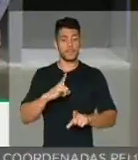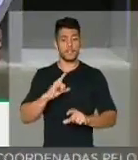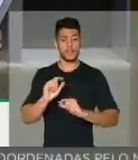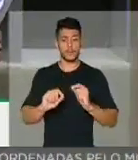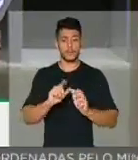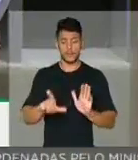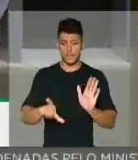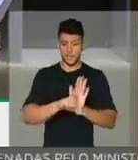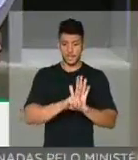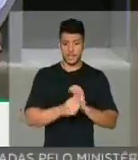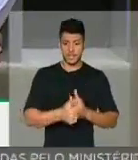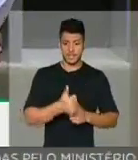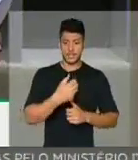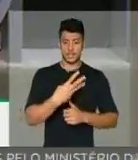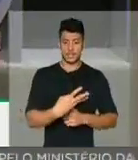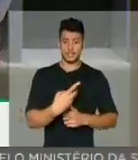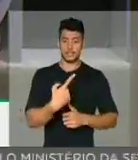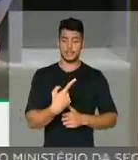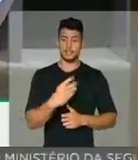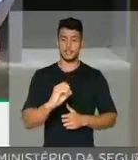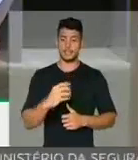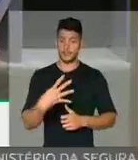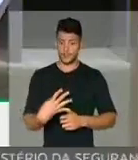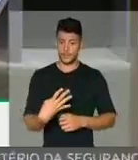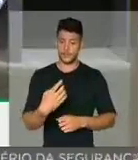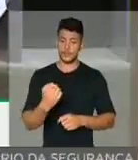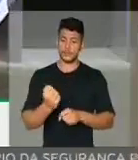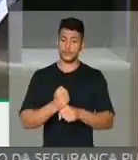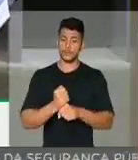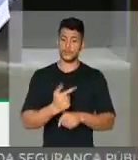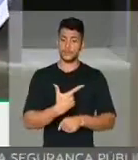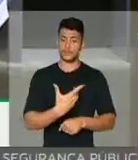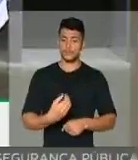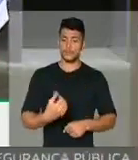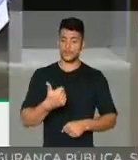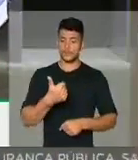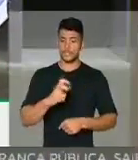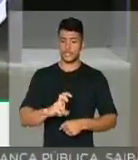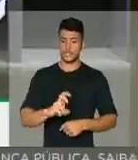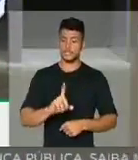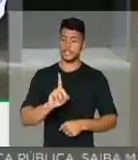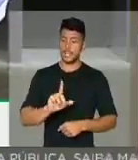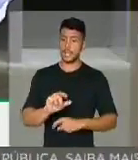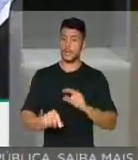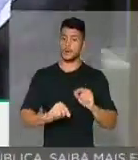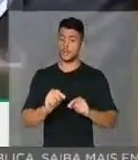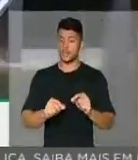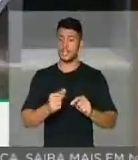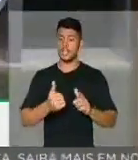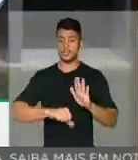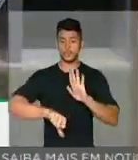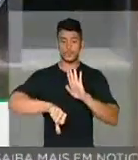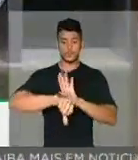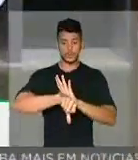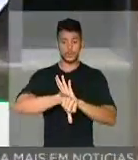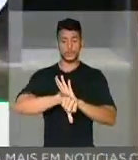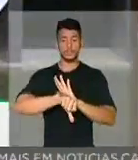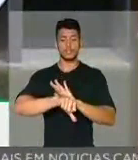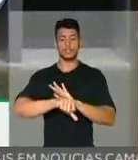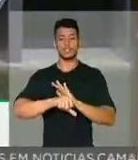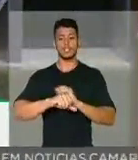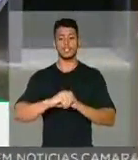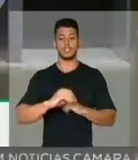Lei 13.104 de 2015, que tipifica o feminicídio como crime hediondo, tem